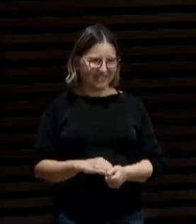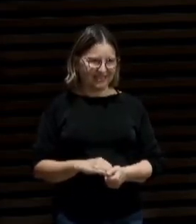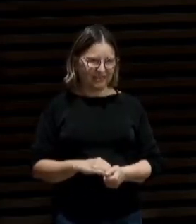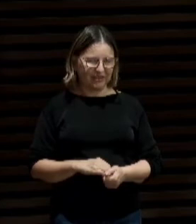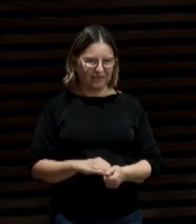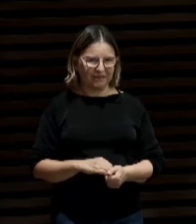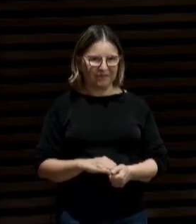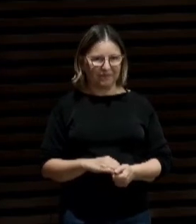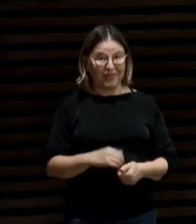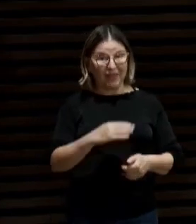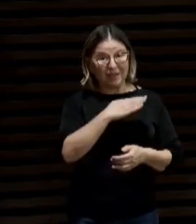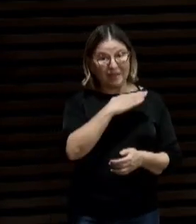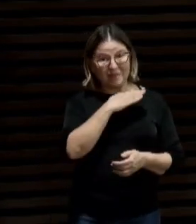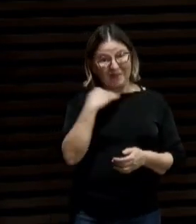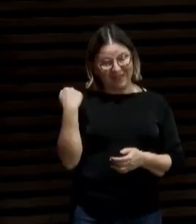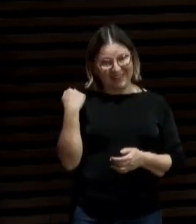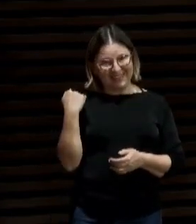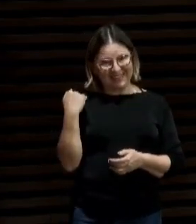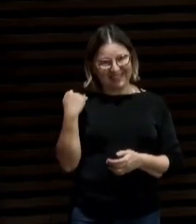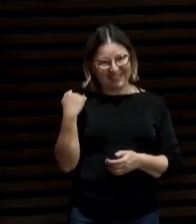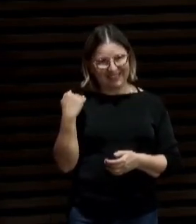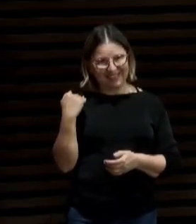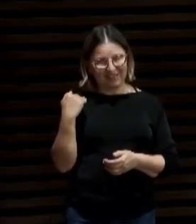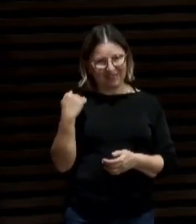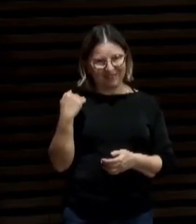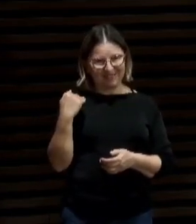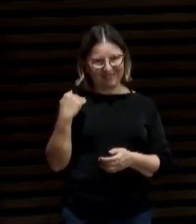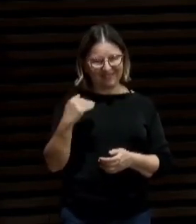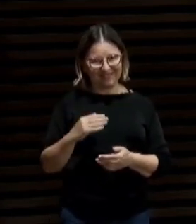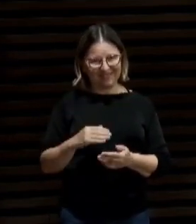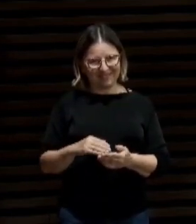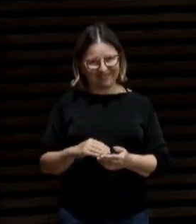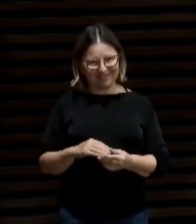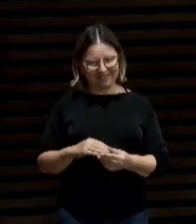A morte, meus amados, é a cereja do bolo do cristão.